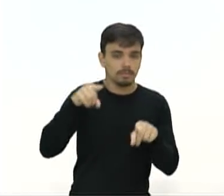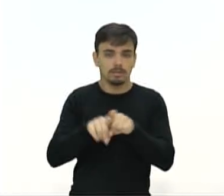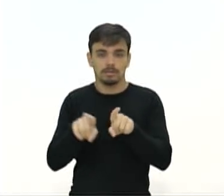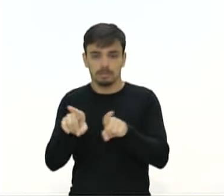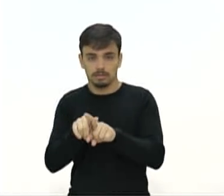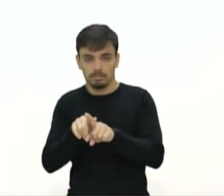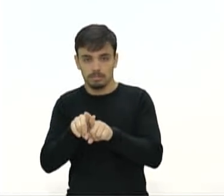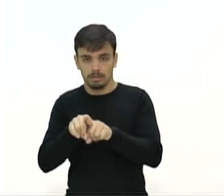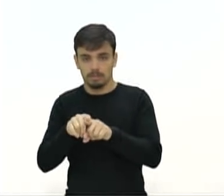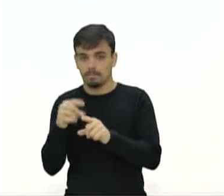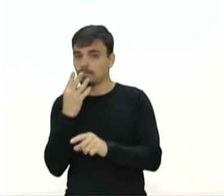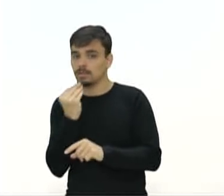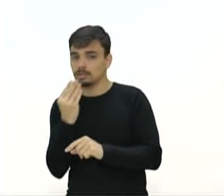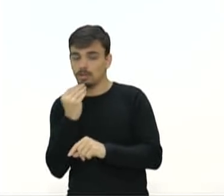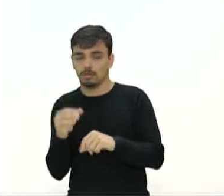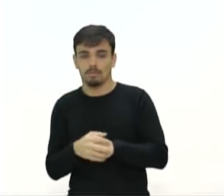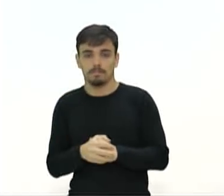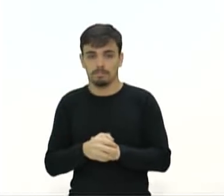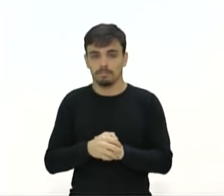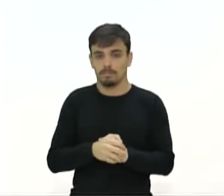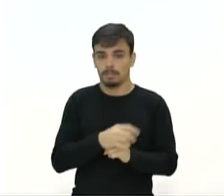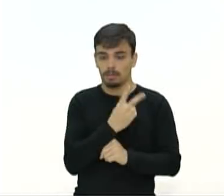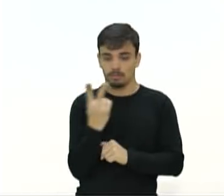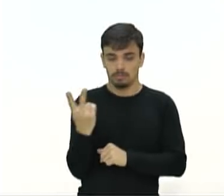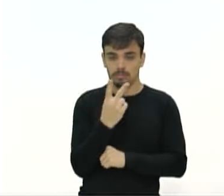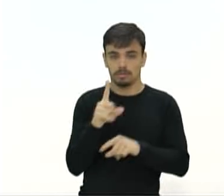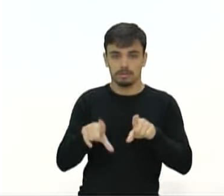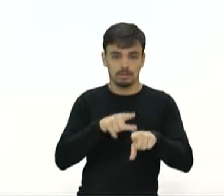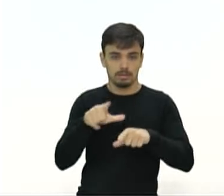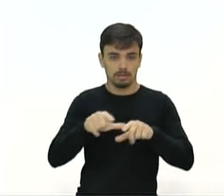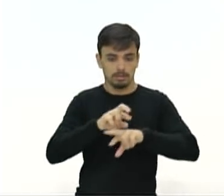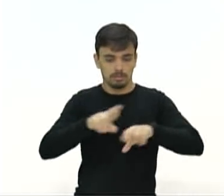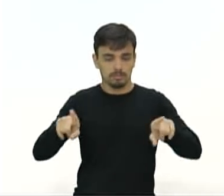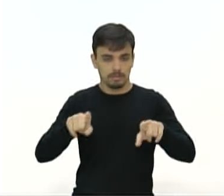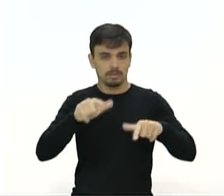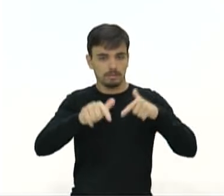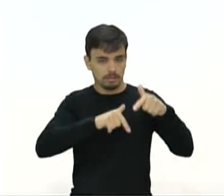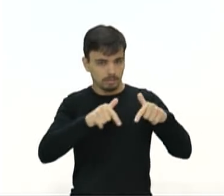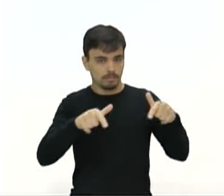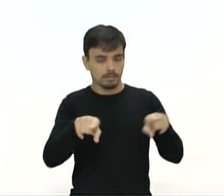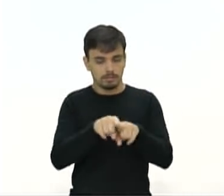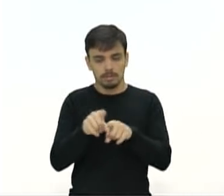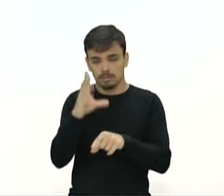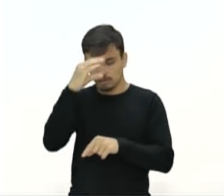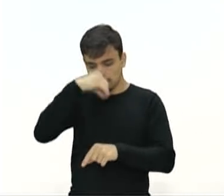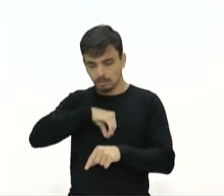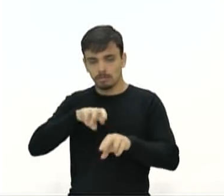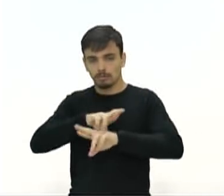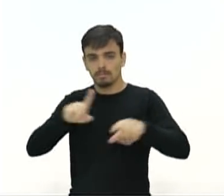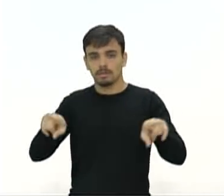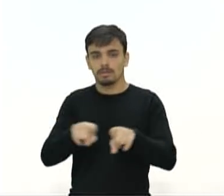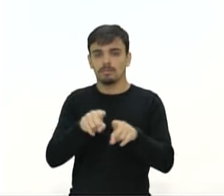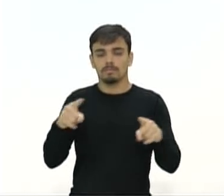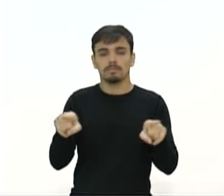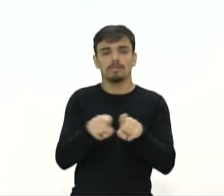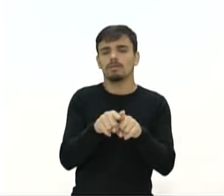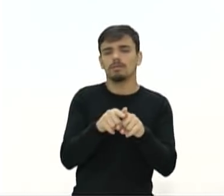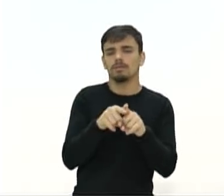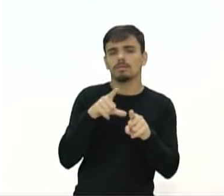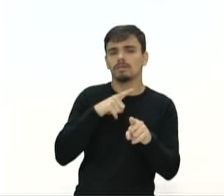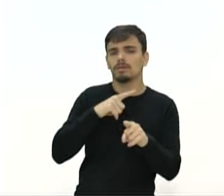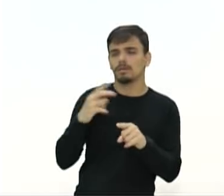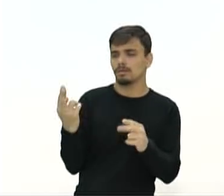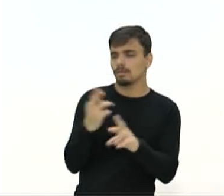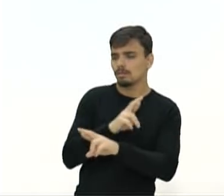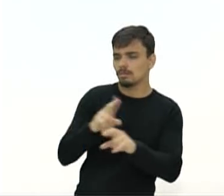No conto de Itaguaí, os indivíduos têm diferentes profissões e são diferentes entre si. De acordo com Durkheim, os fenômenos que diferenciam